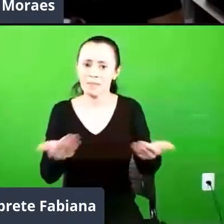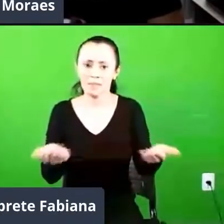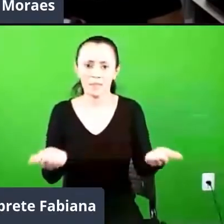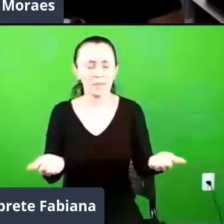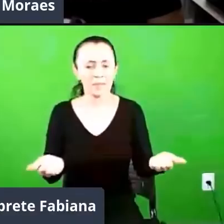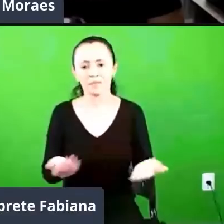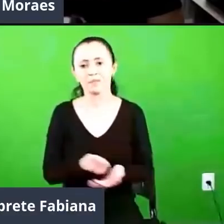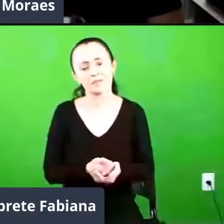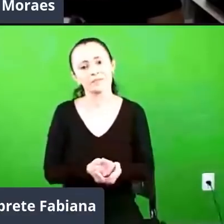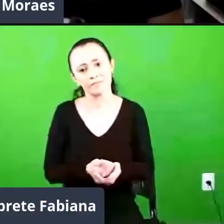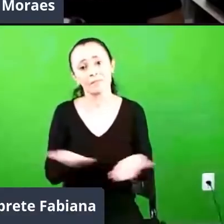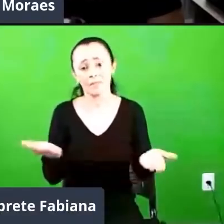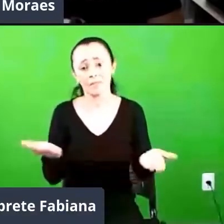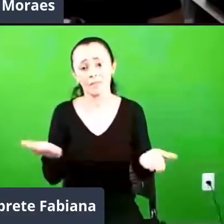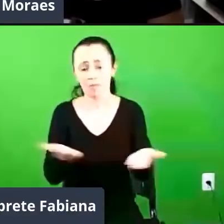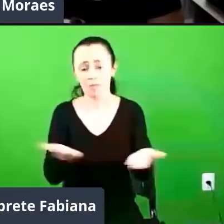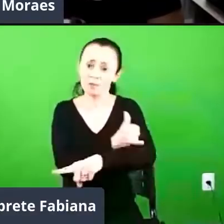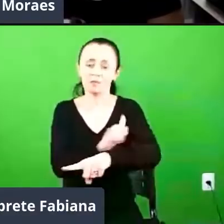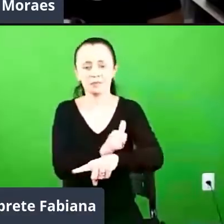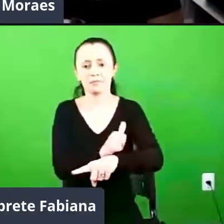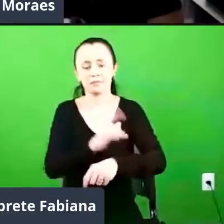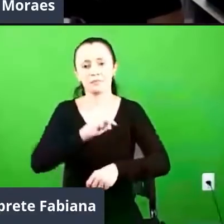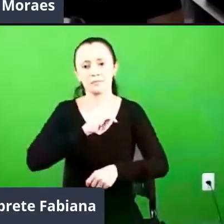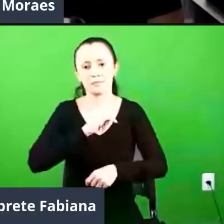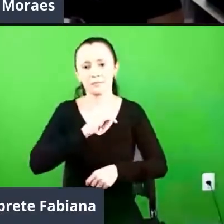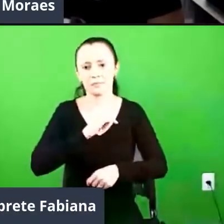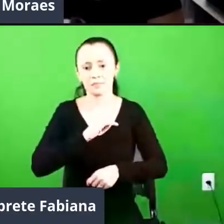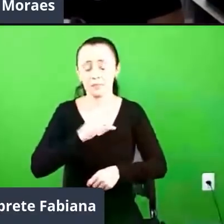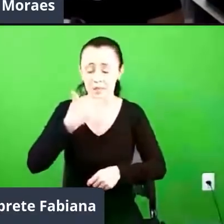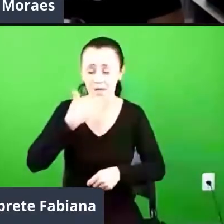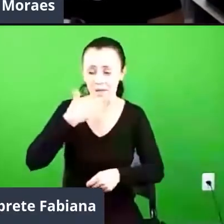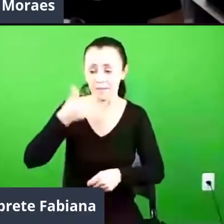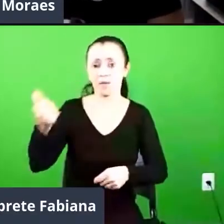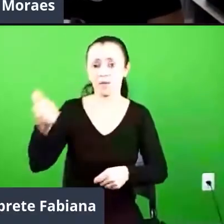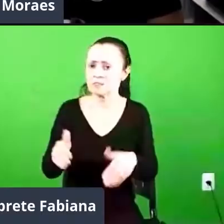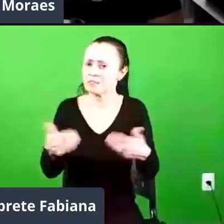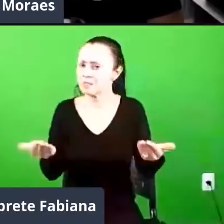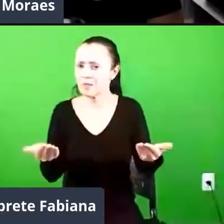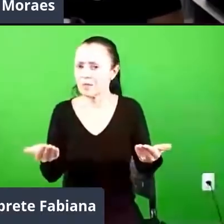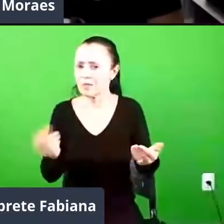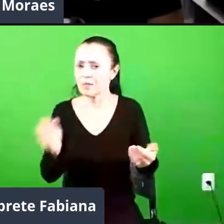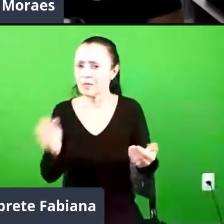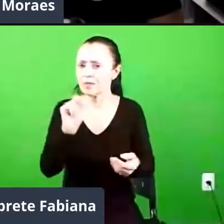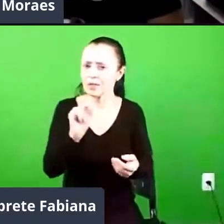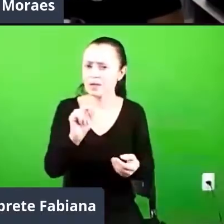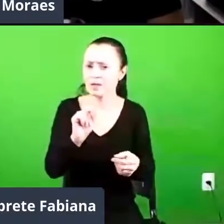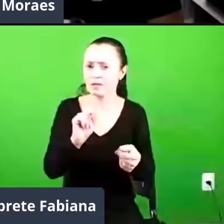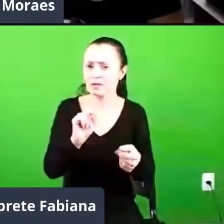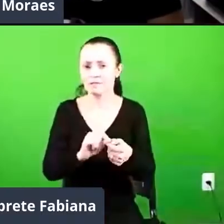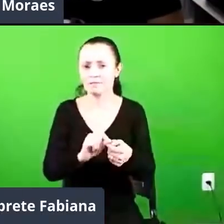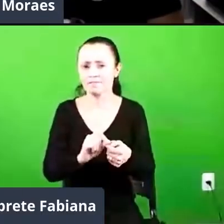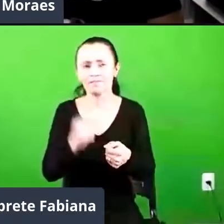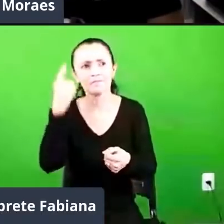forma nesse momento. É a mais adequada? Não é. Qual seria diferente? Para pensar em todos esses elementos que